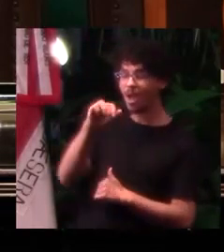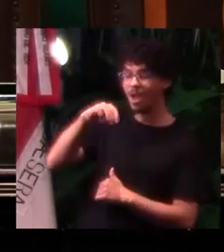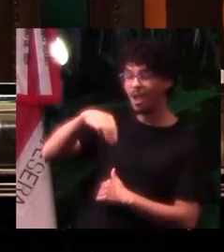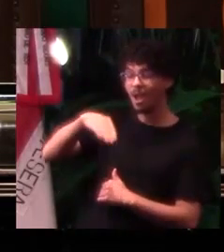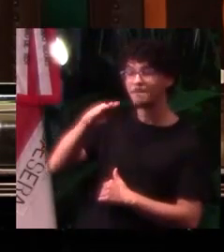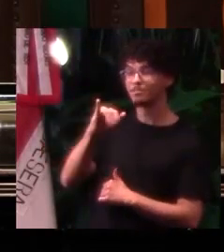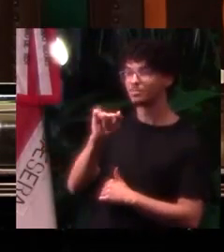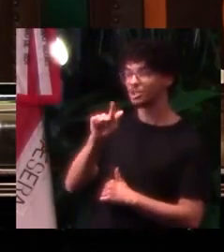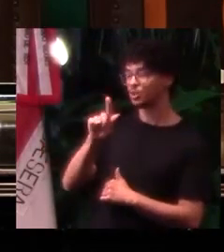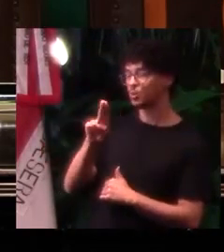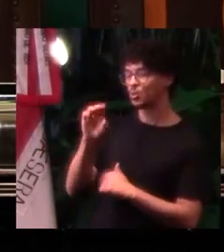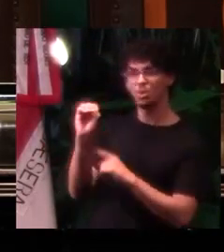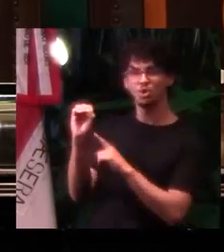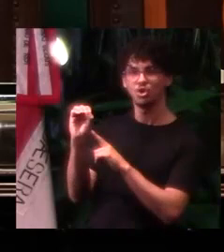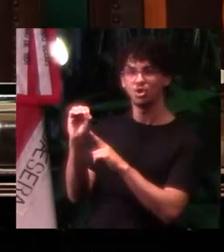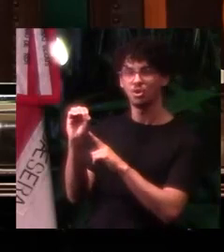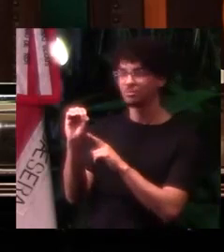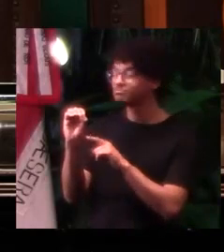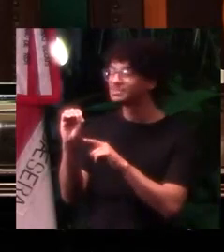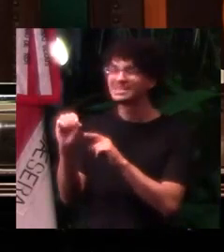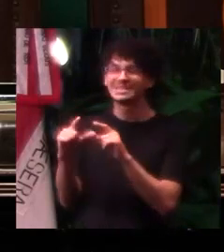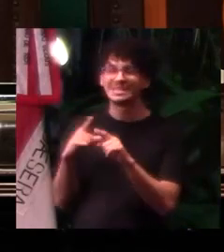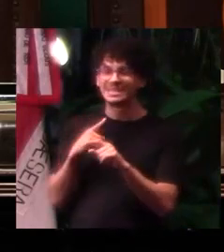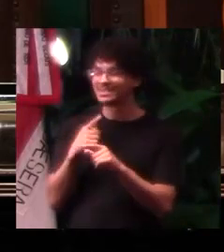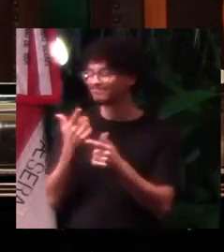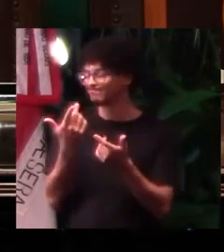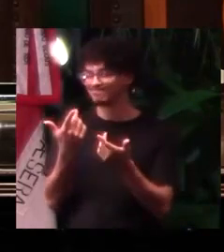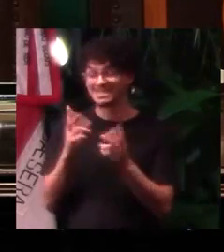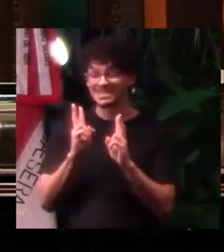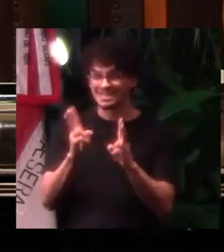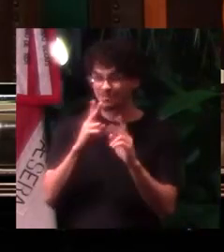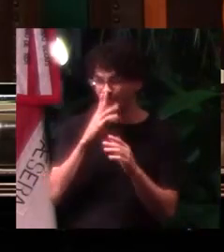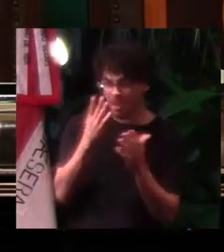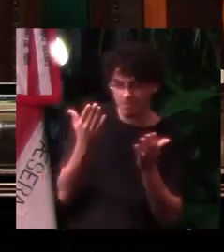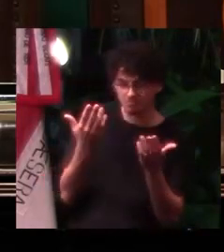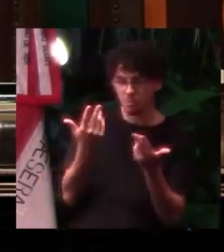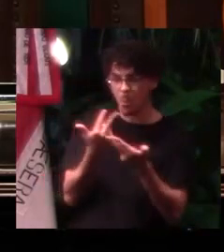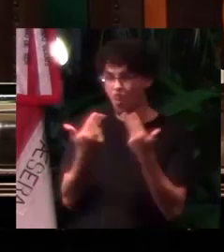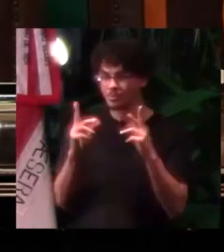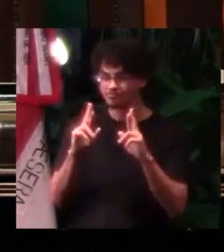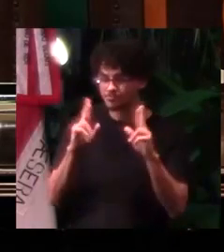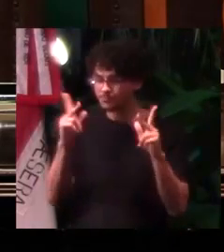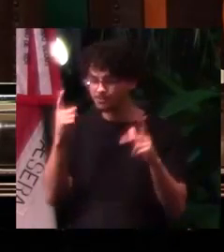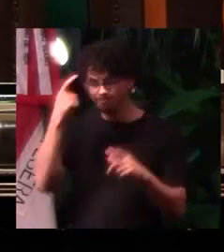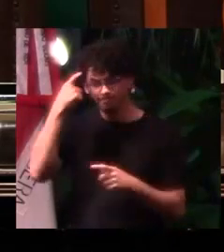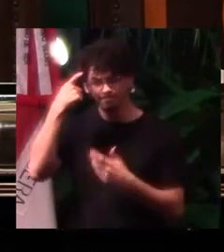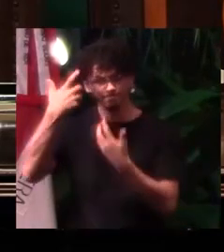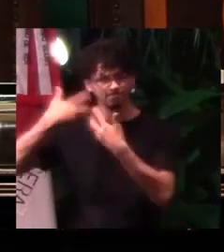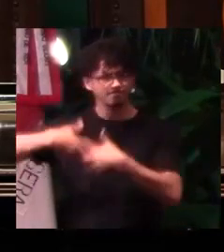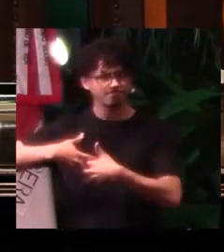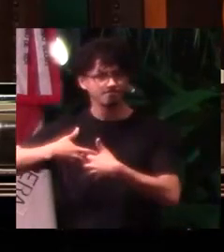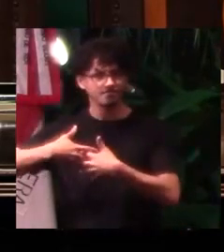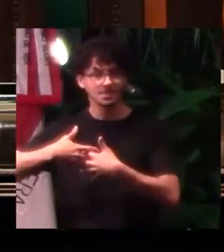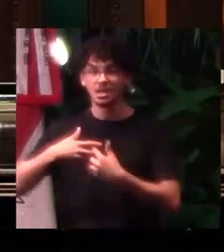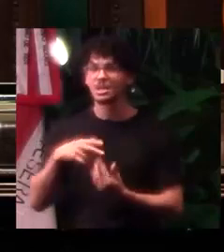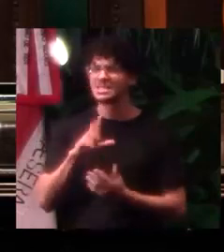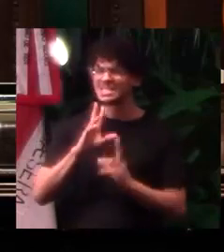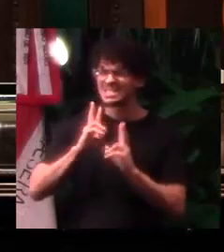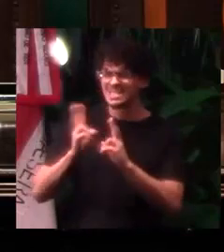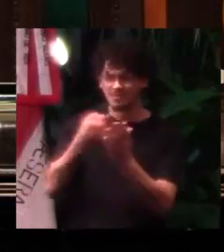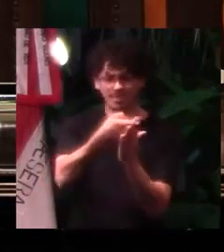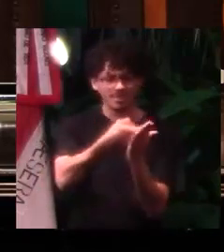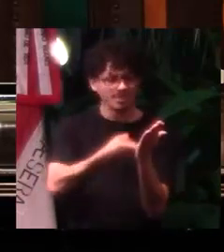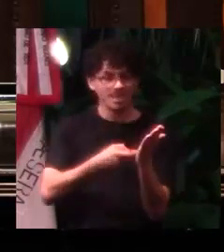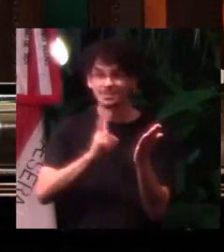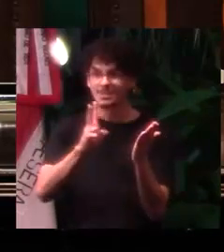do ambíguo, né? Ele é um claro enigma o tempo todo, né? E se você for ver, os textos estão cheios